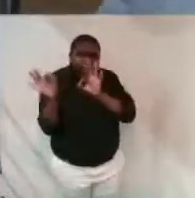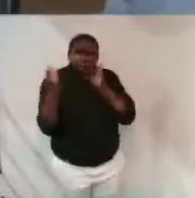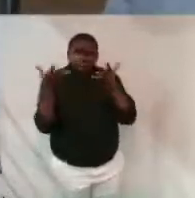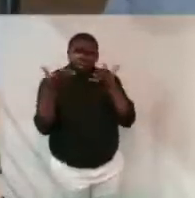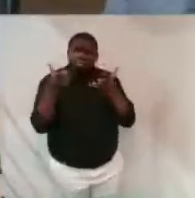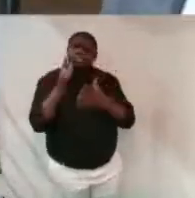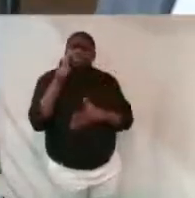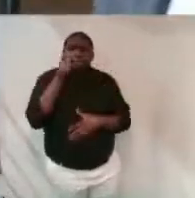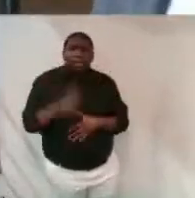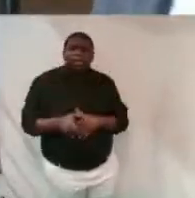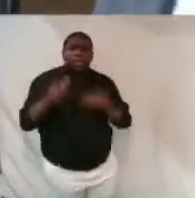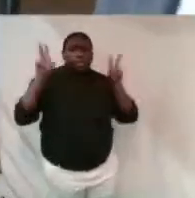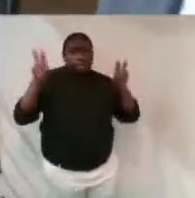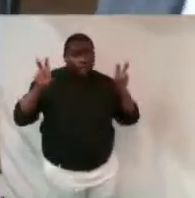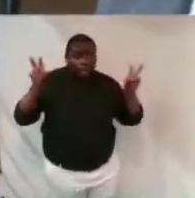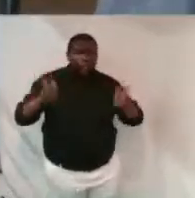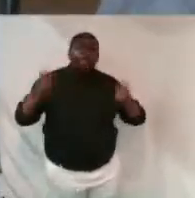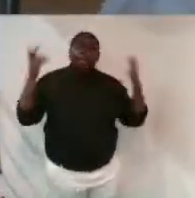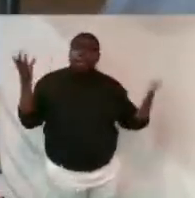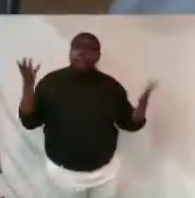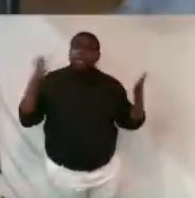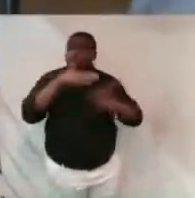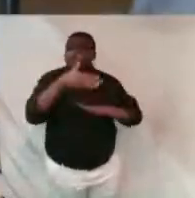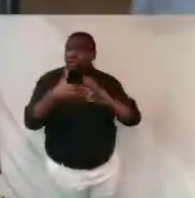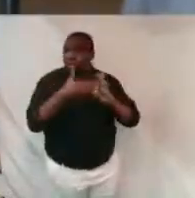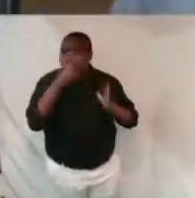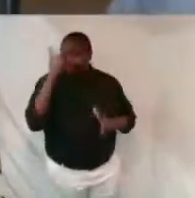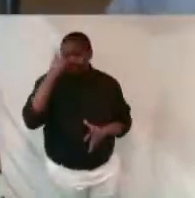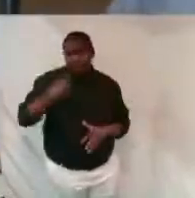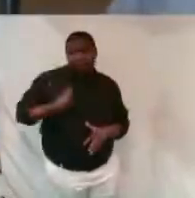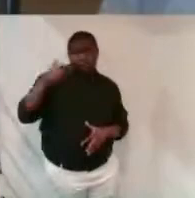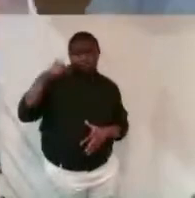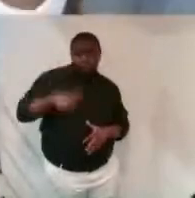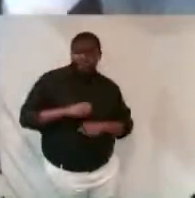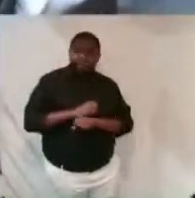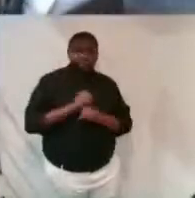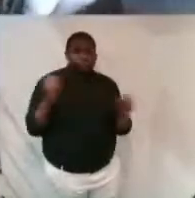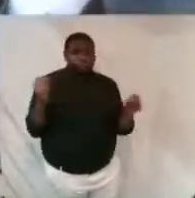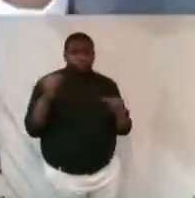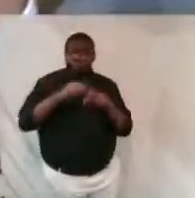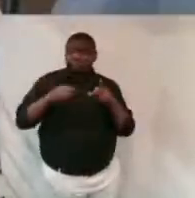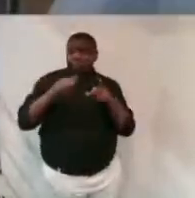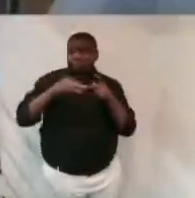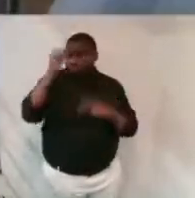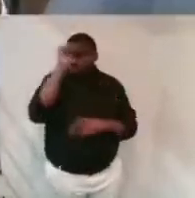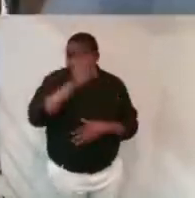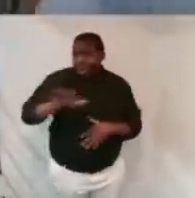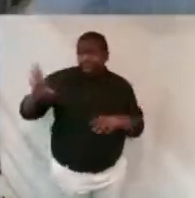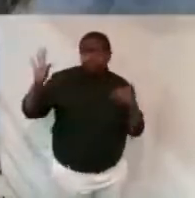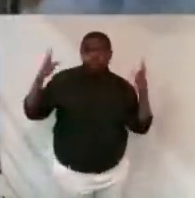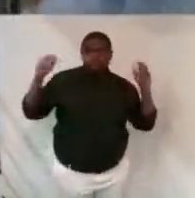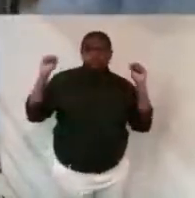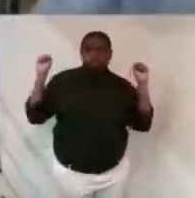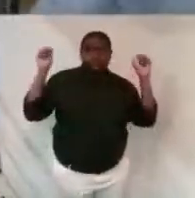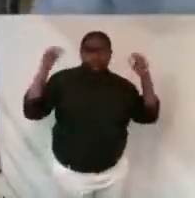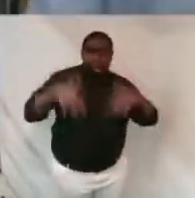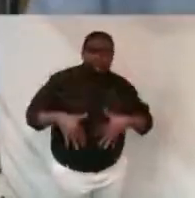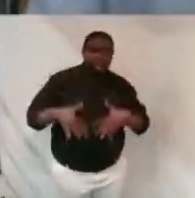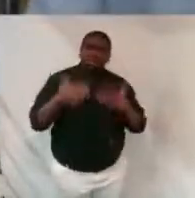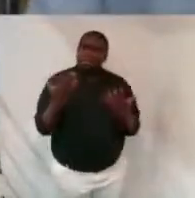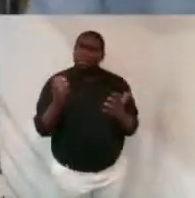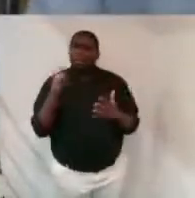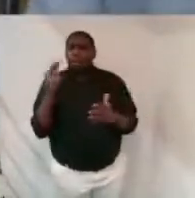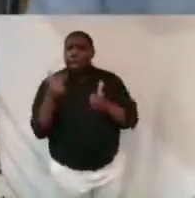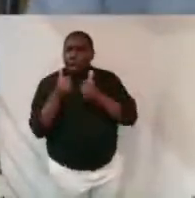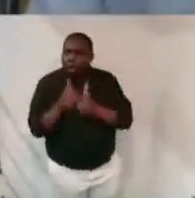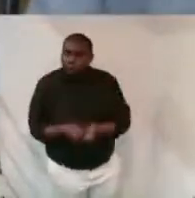nessa temática. Obviamente que todos estarem aqui presentes. Não é possível o Ministério Público Brasileiro todo, nem muito menos acompanhar de forma síncrona,